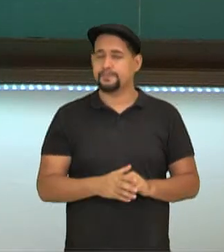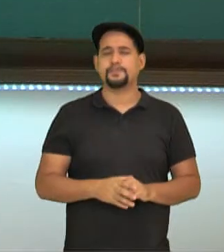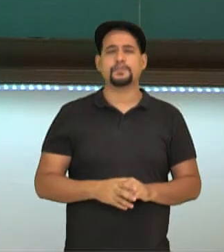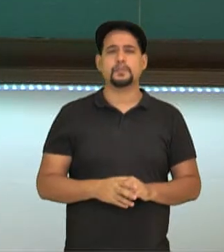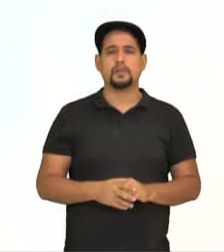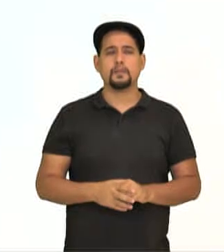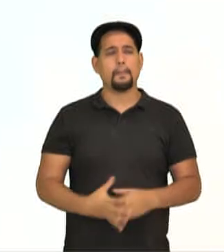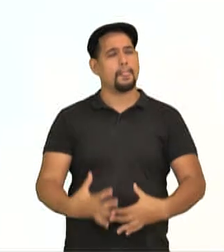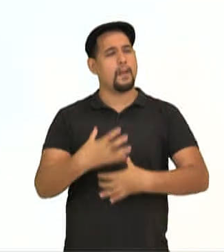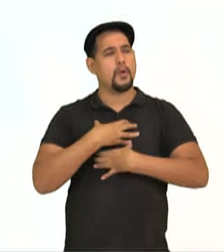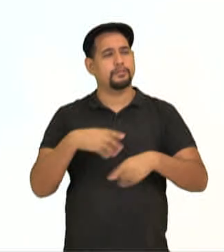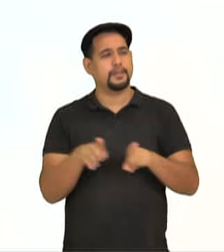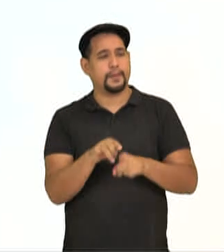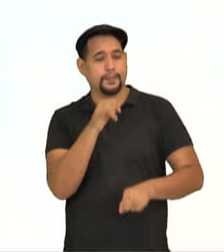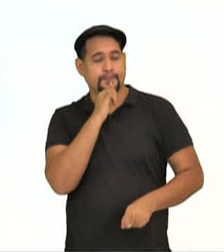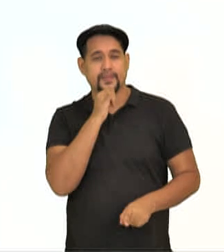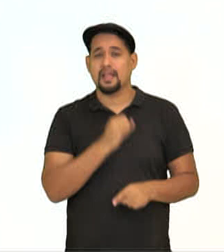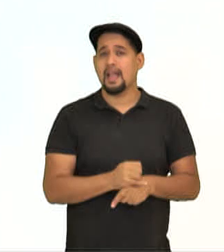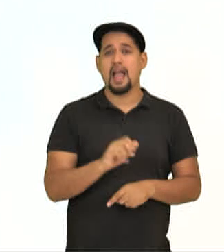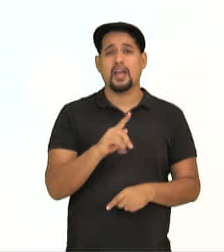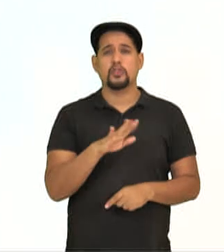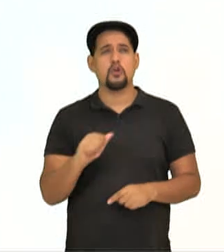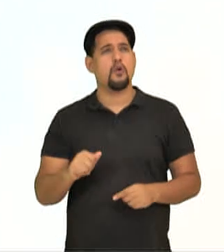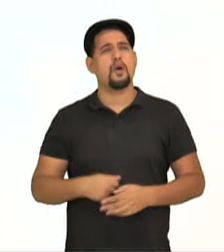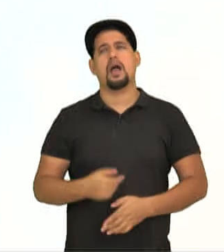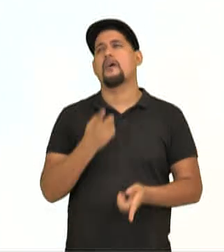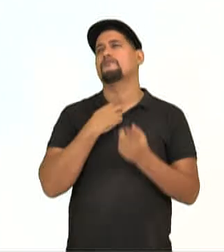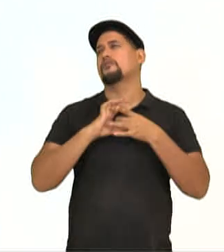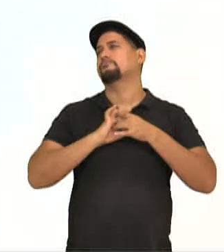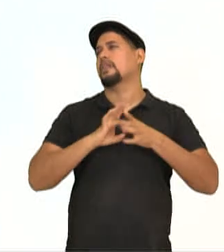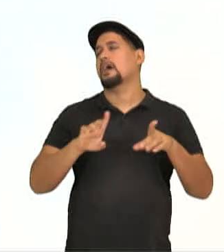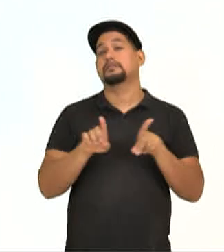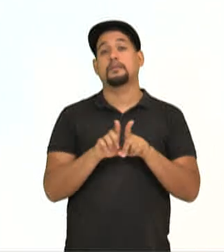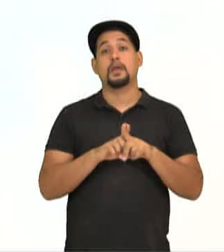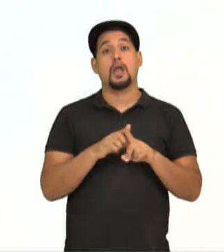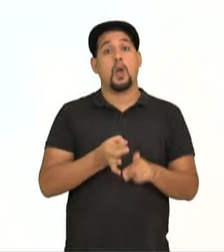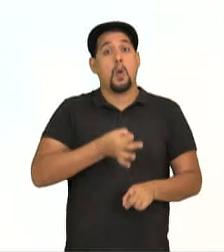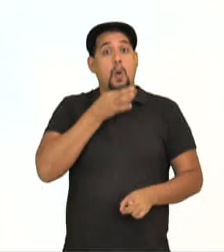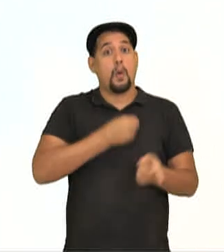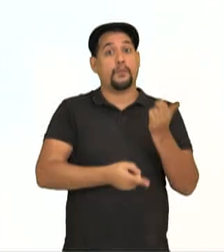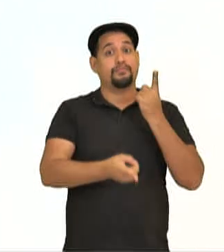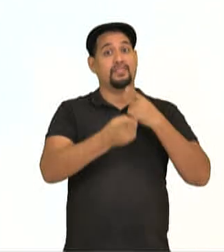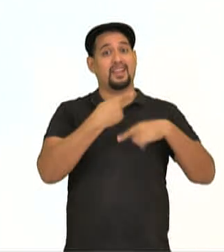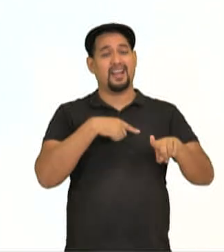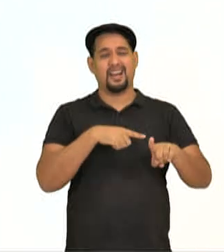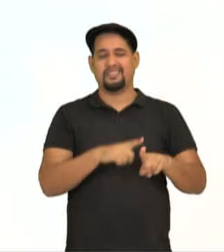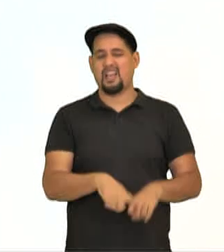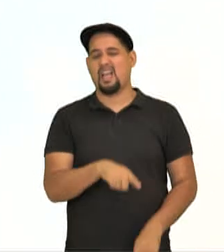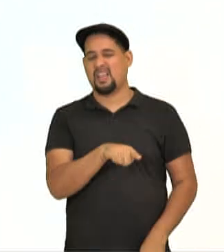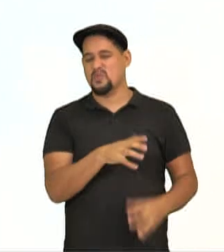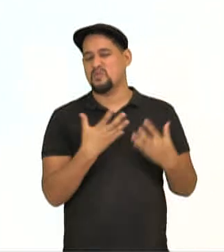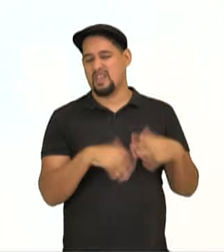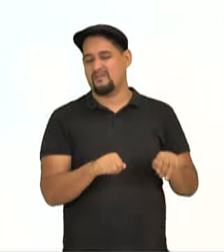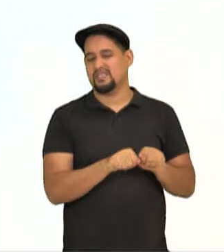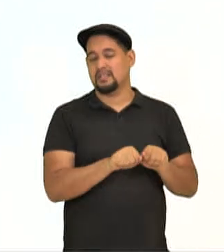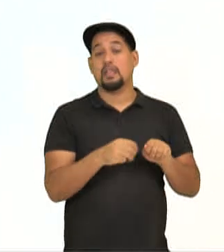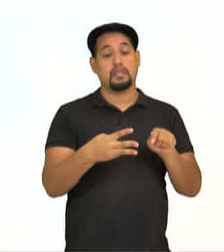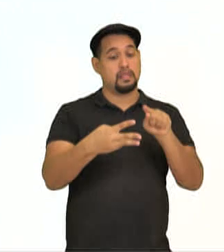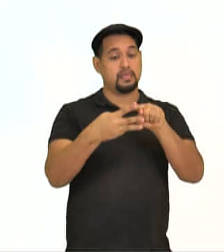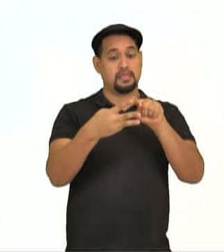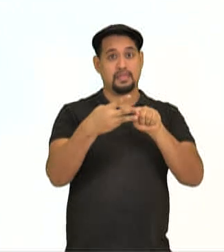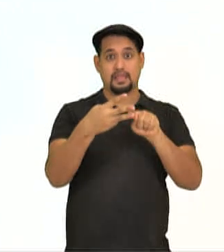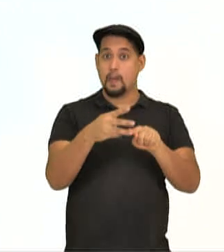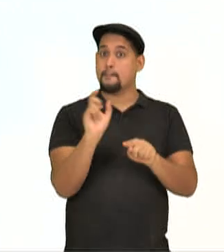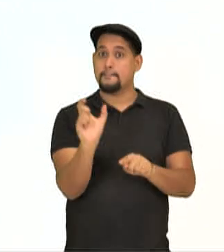Modo também, à toa, à vontade. Ao contrário, tá de má vontade. Veja que nós temos três